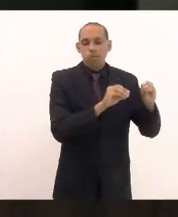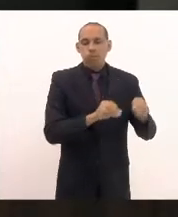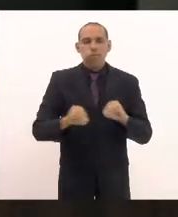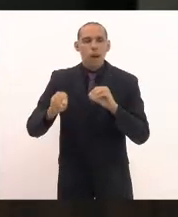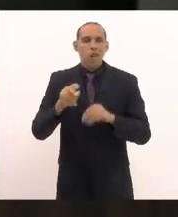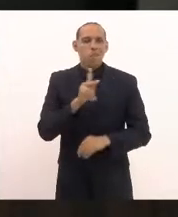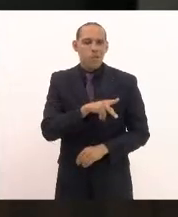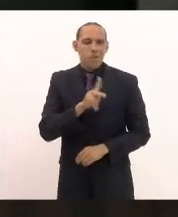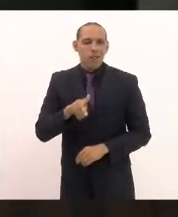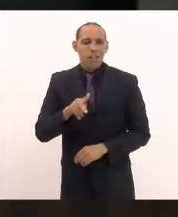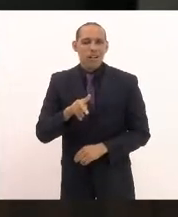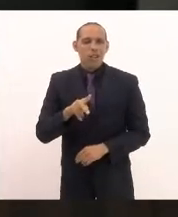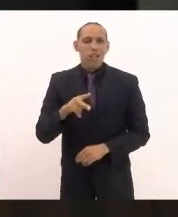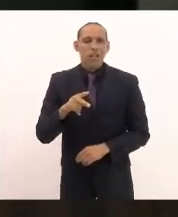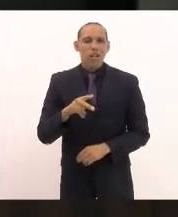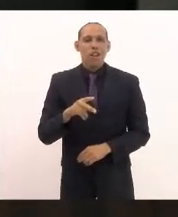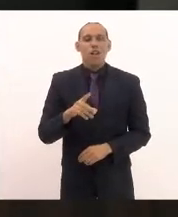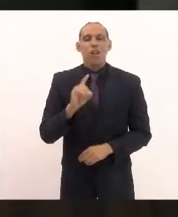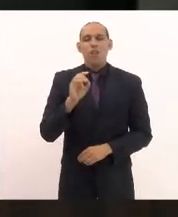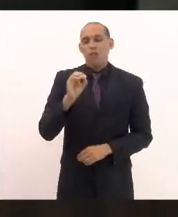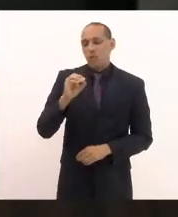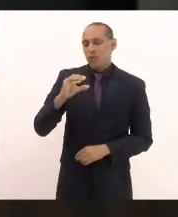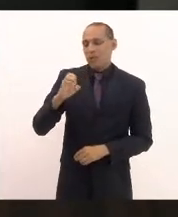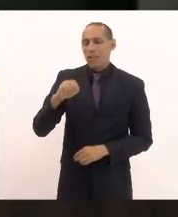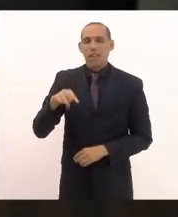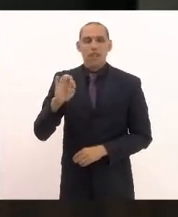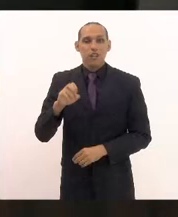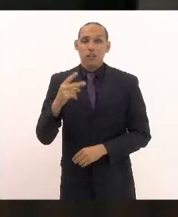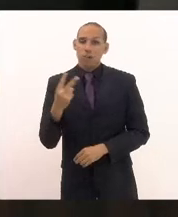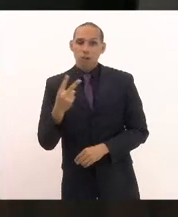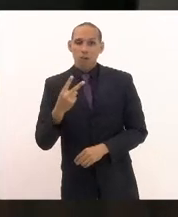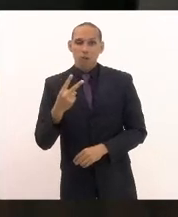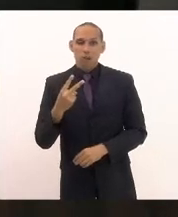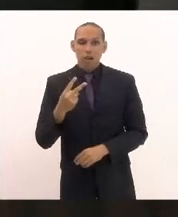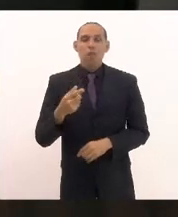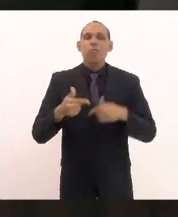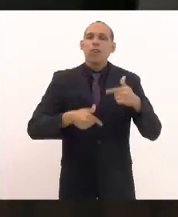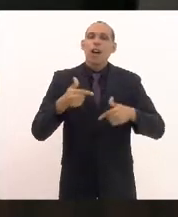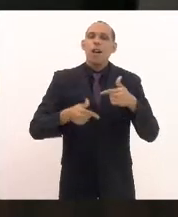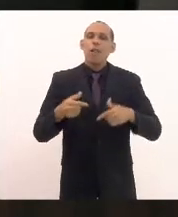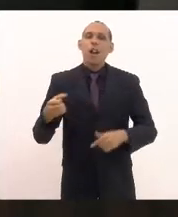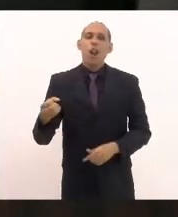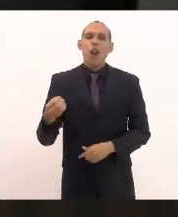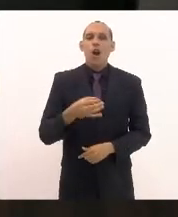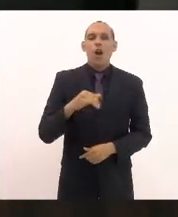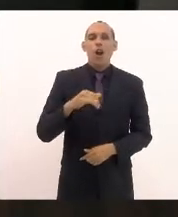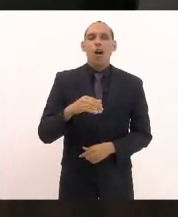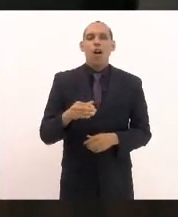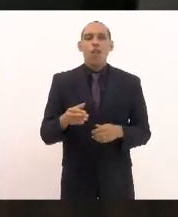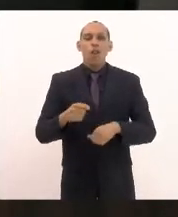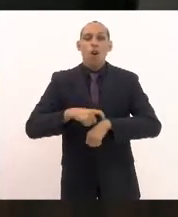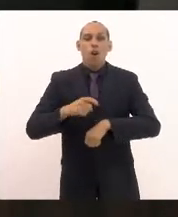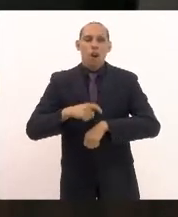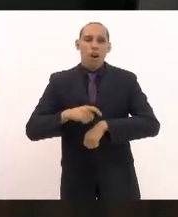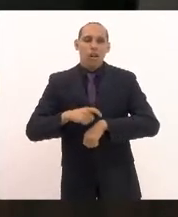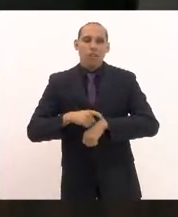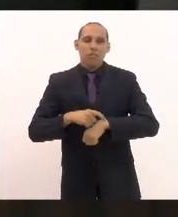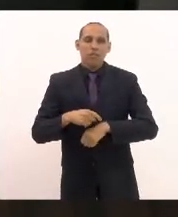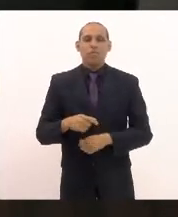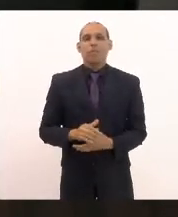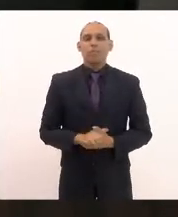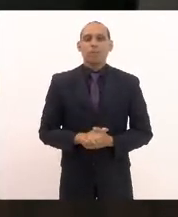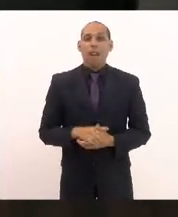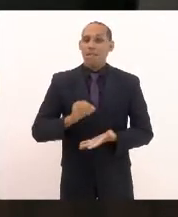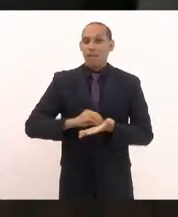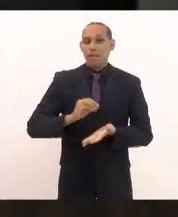professor docente 2 para novas jornadas de trabalho e da outras providências. Pendentes de pareceres das